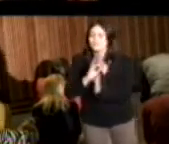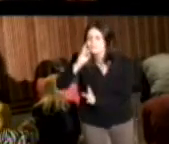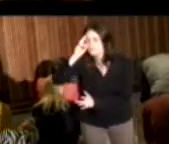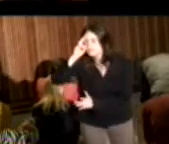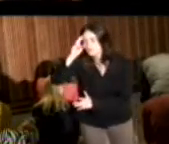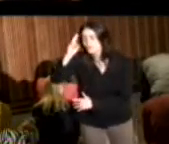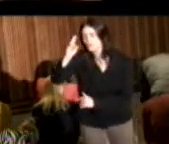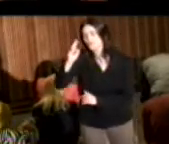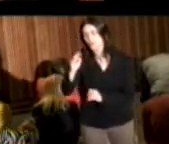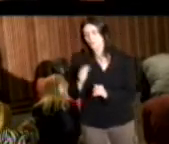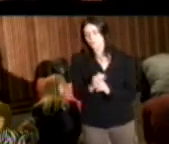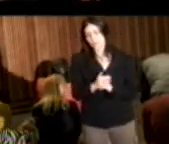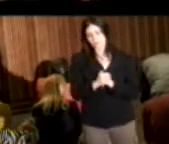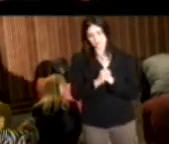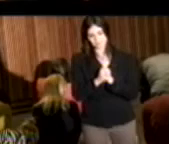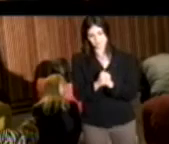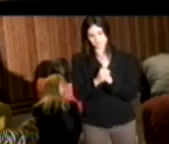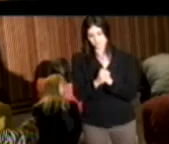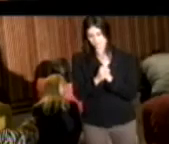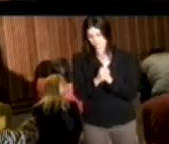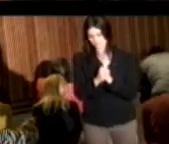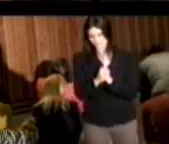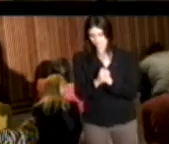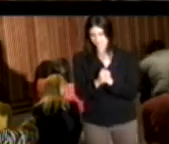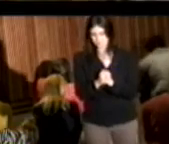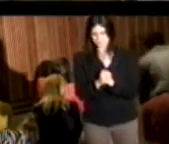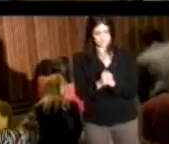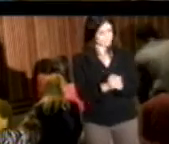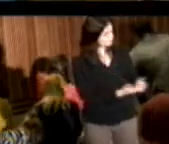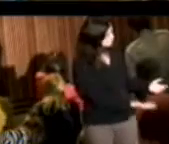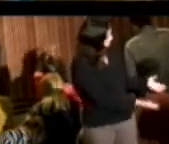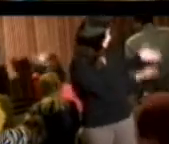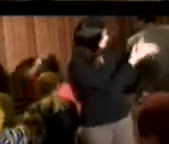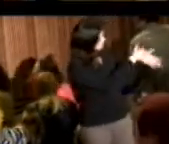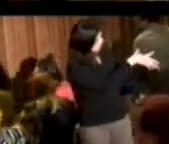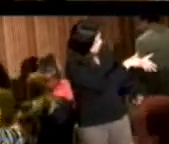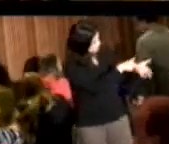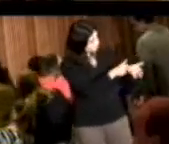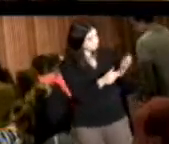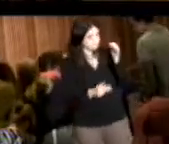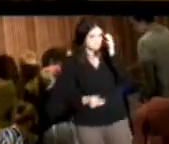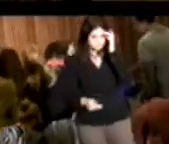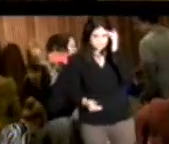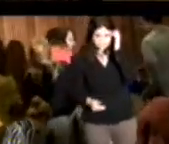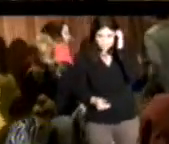Jesus. Amém e amém. Fica de pé, querido, fica de pé, viu?